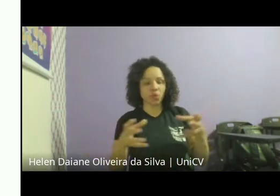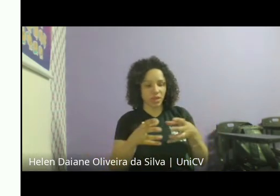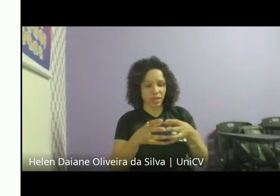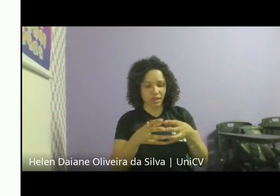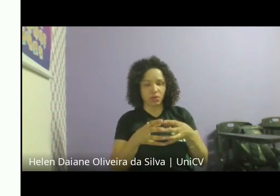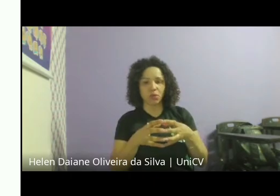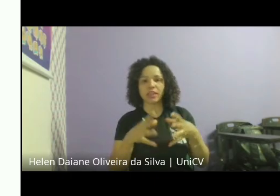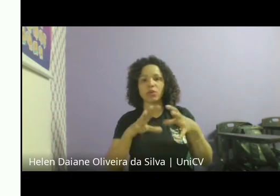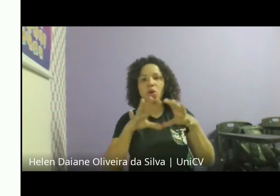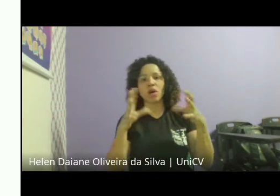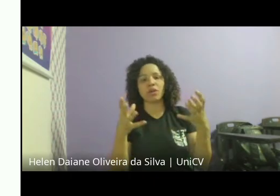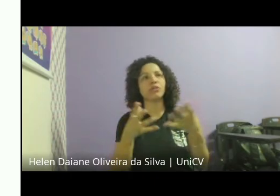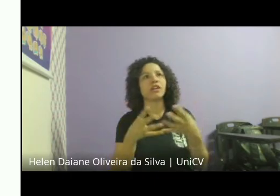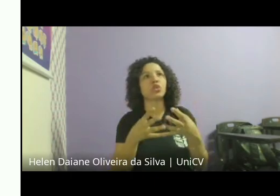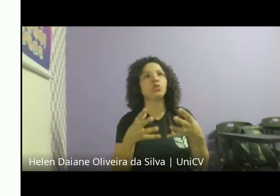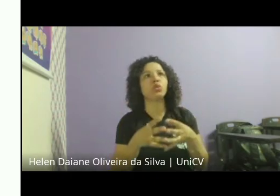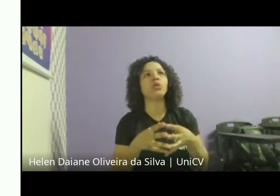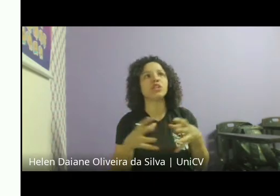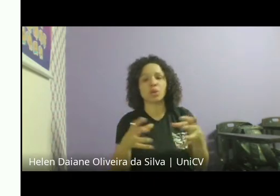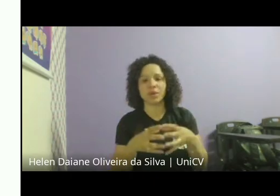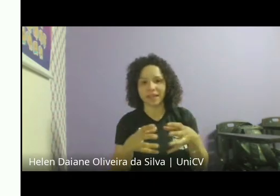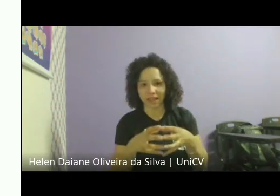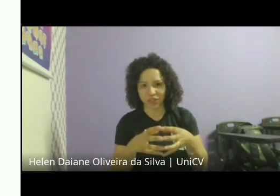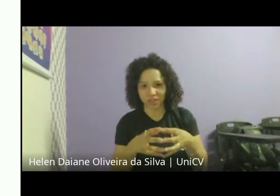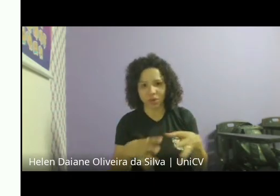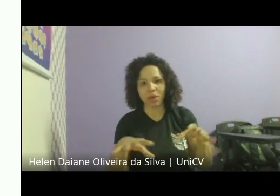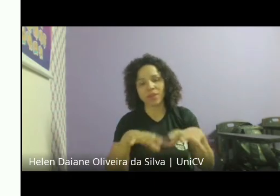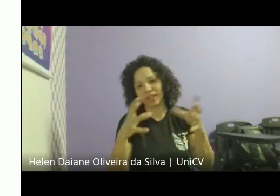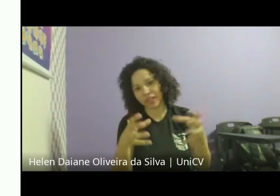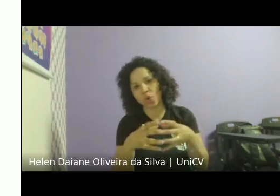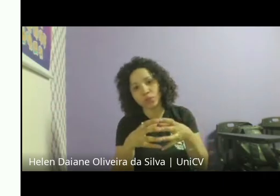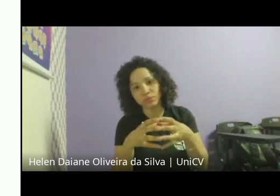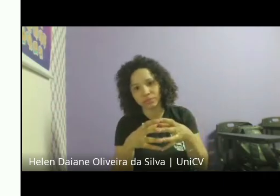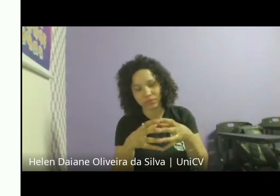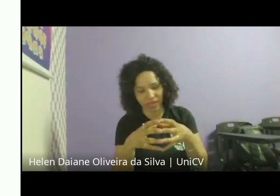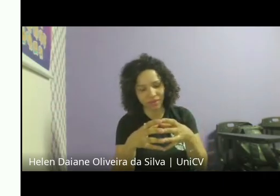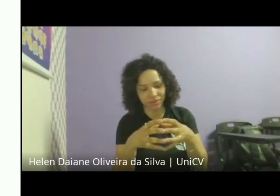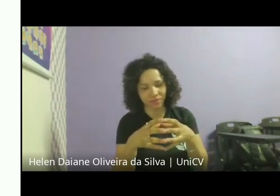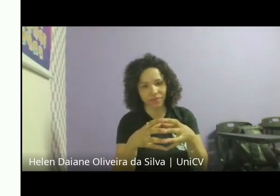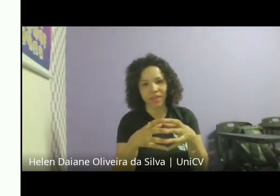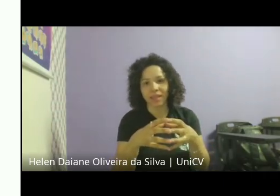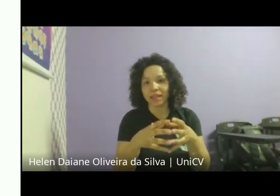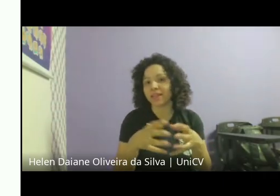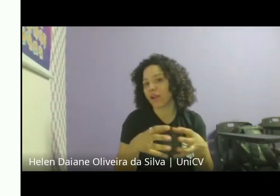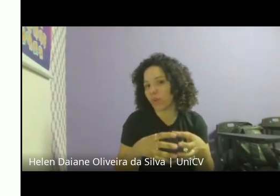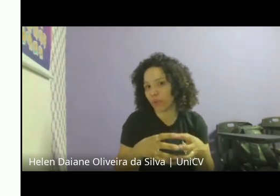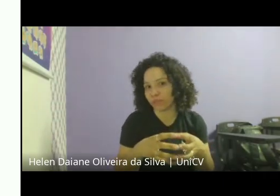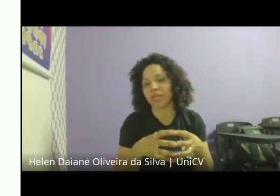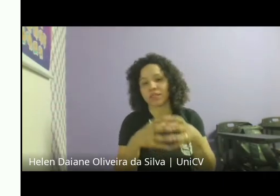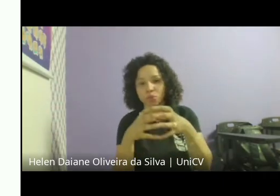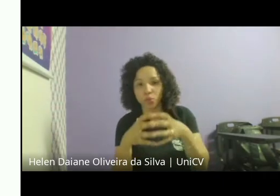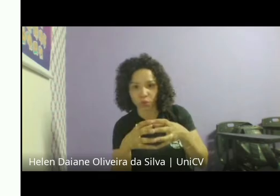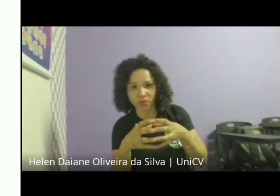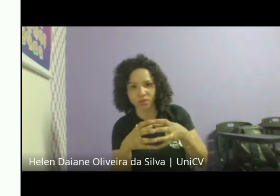que une quando eu falo de cultura e de comunidade? Uma coisa tem que ter em comum, né? O que tem em comum?